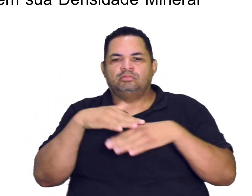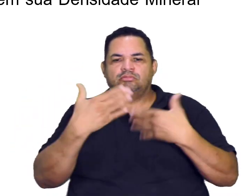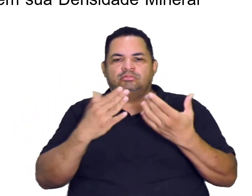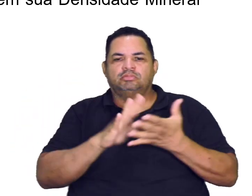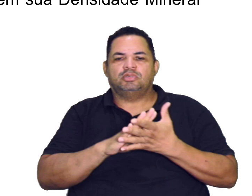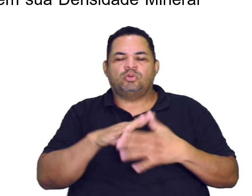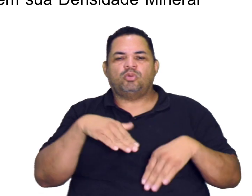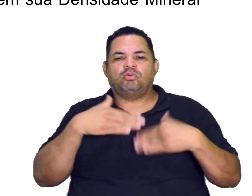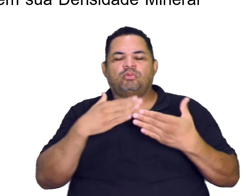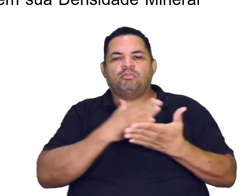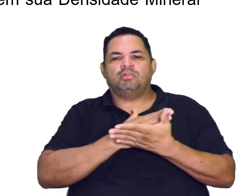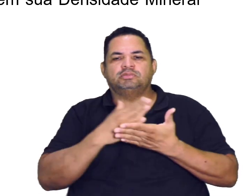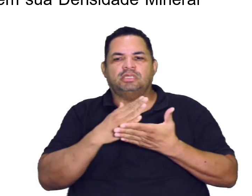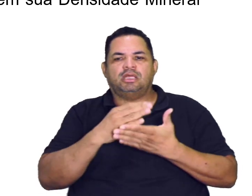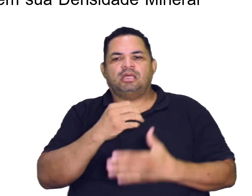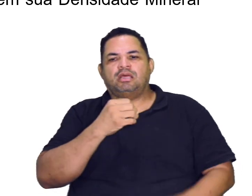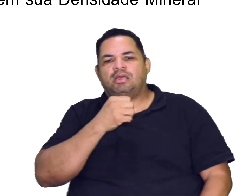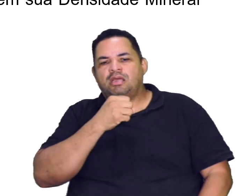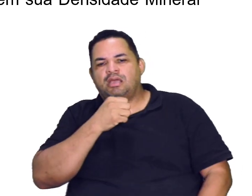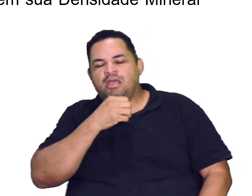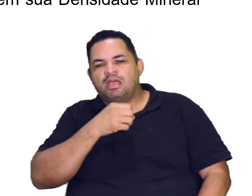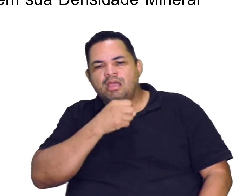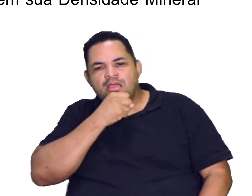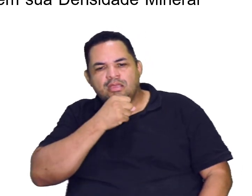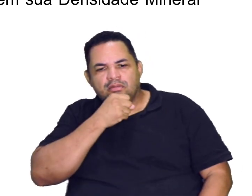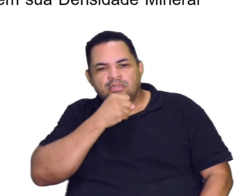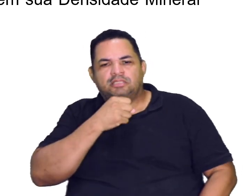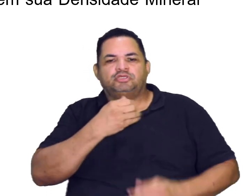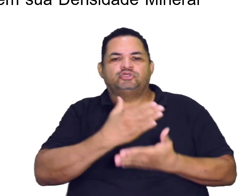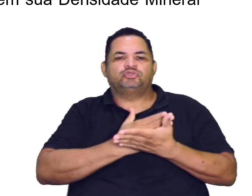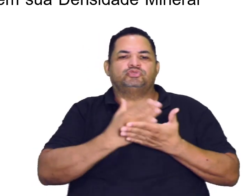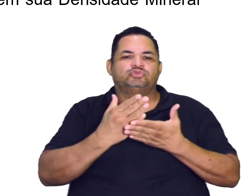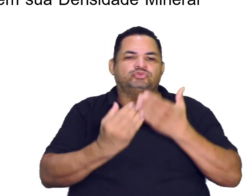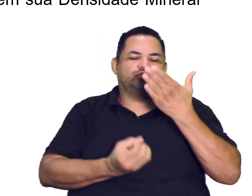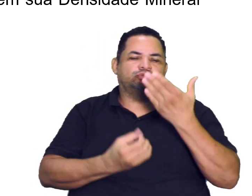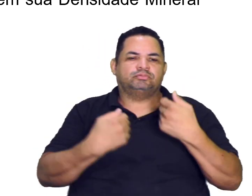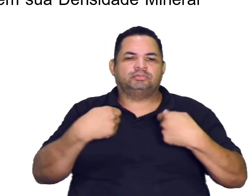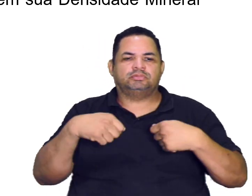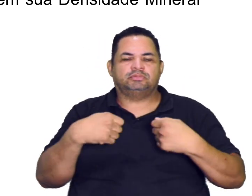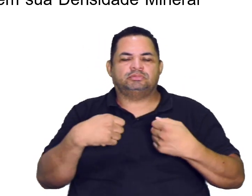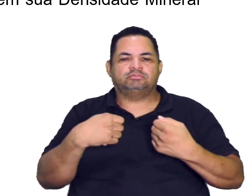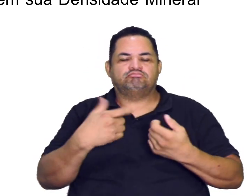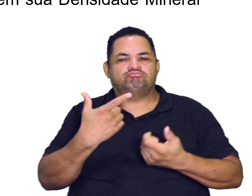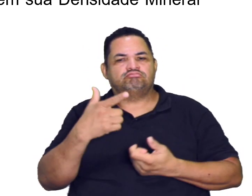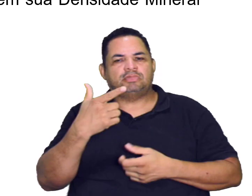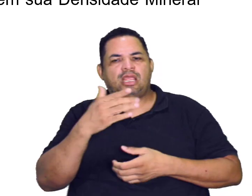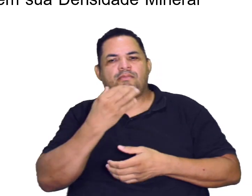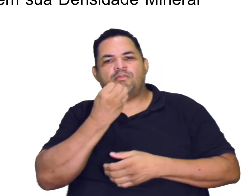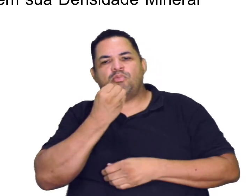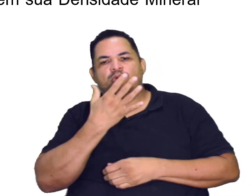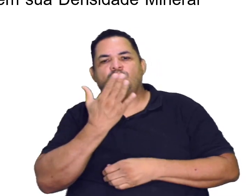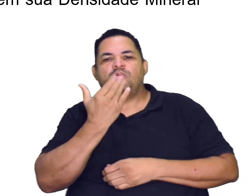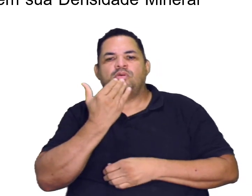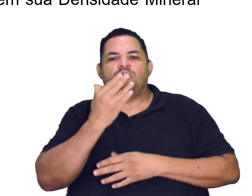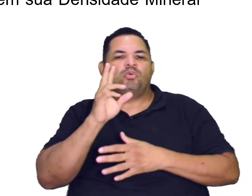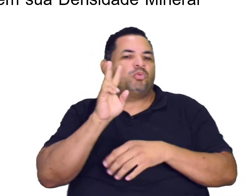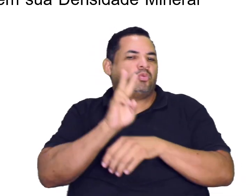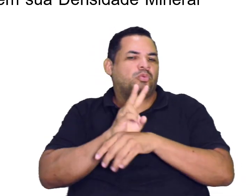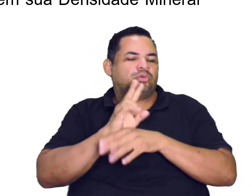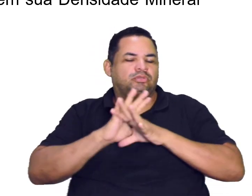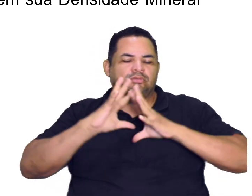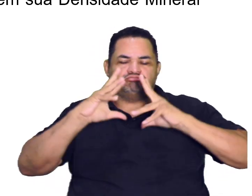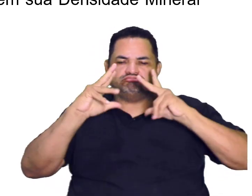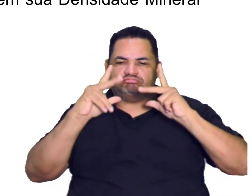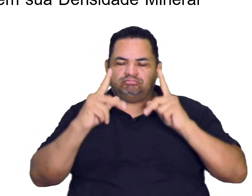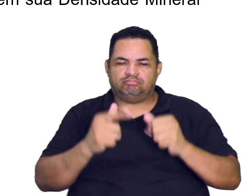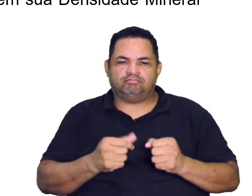velhice, e principalmente quando eu não cuido de forma antecipada, com boa alimentação, com prática de exercício, com cuidados de um modo